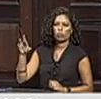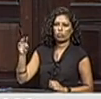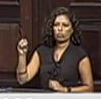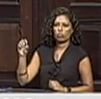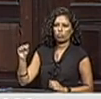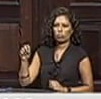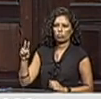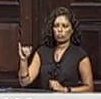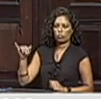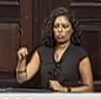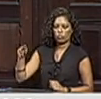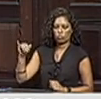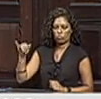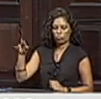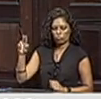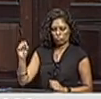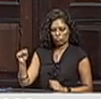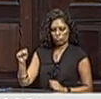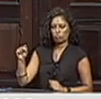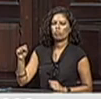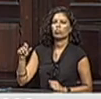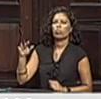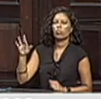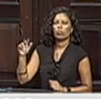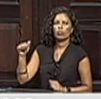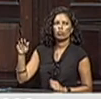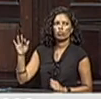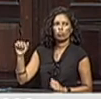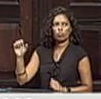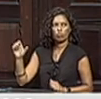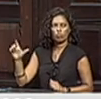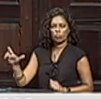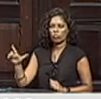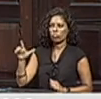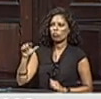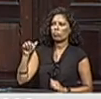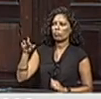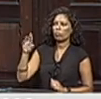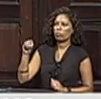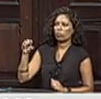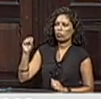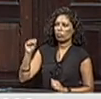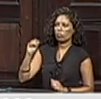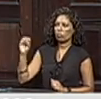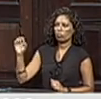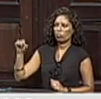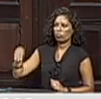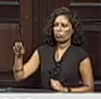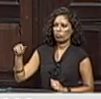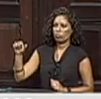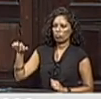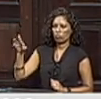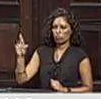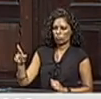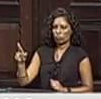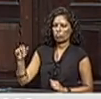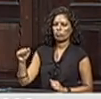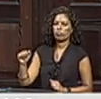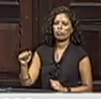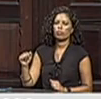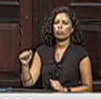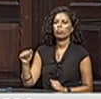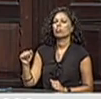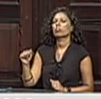votar. Pedro Augusto, Rafael Pisciani, Renato Cozzolino, Rosenberg Reis, o Anderson Nogueira,